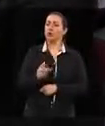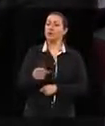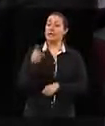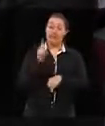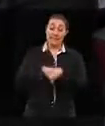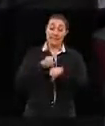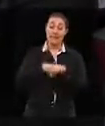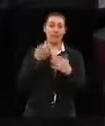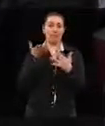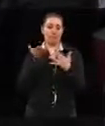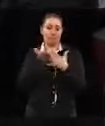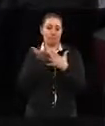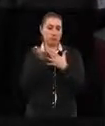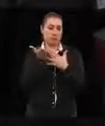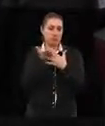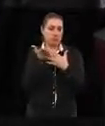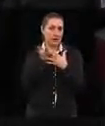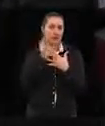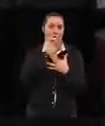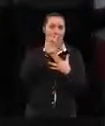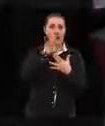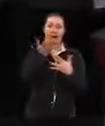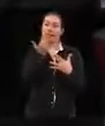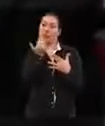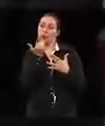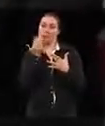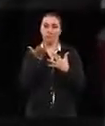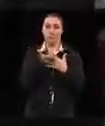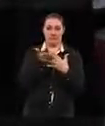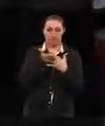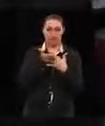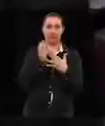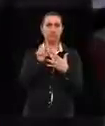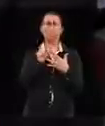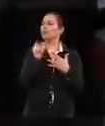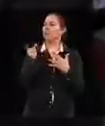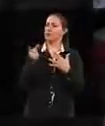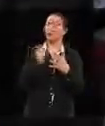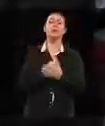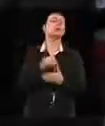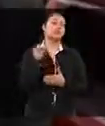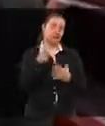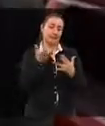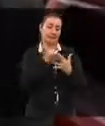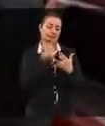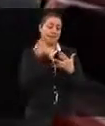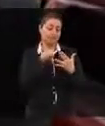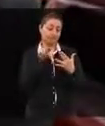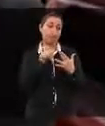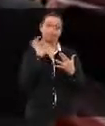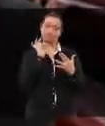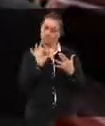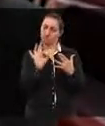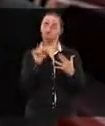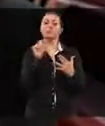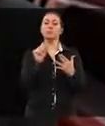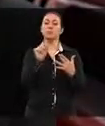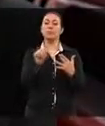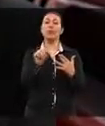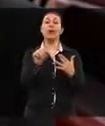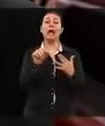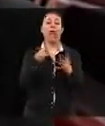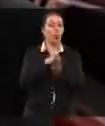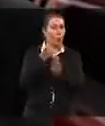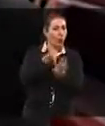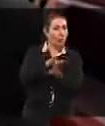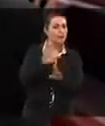tempo de cada refeição. Tá. Tem um tempo determinado para cada refeição, sim, tempo ideal? Sim, nós temos sim esse tempo.